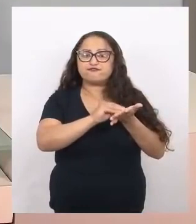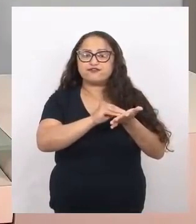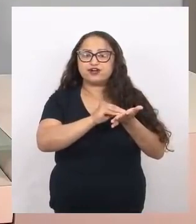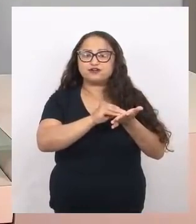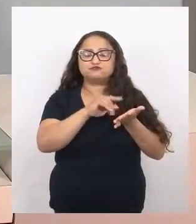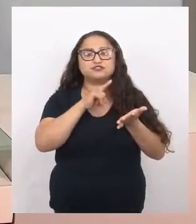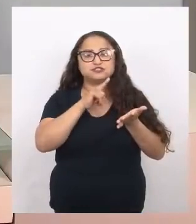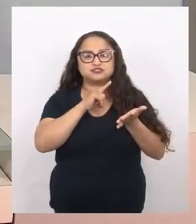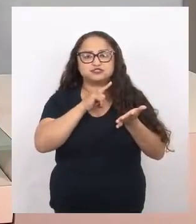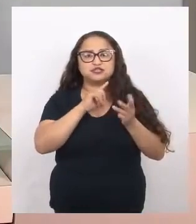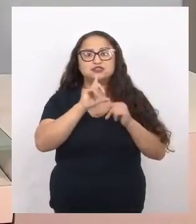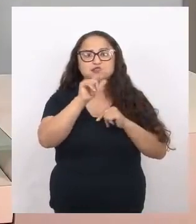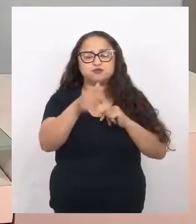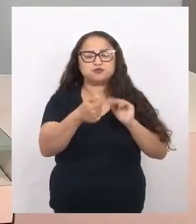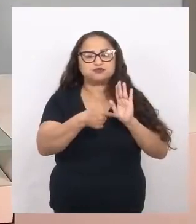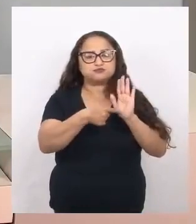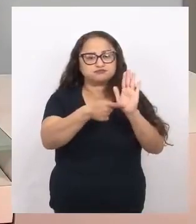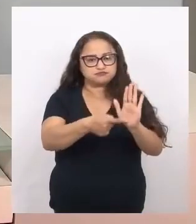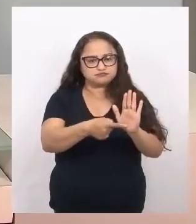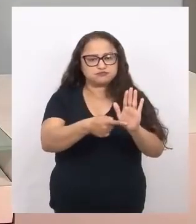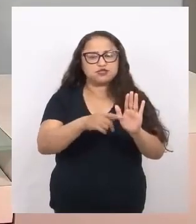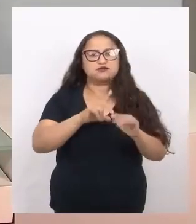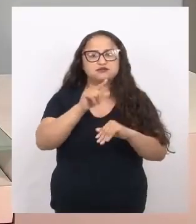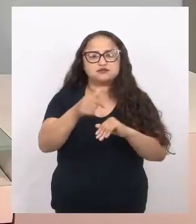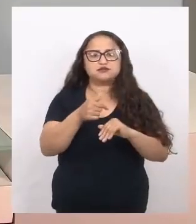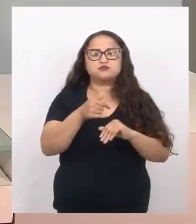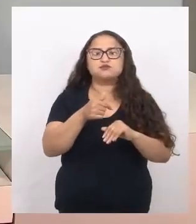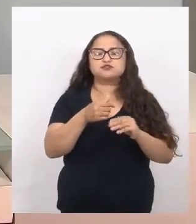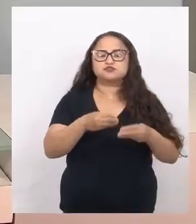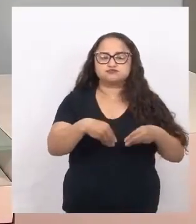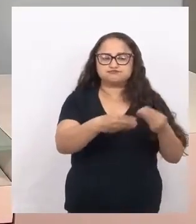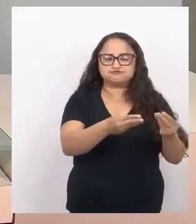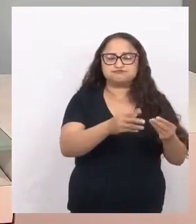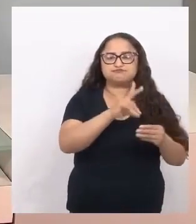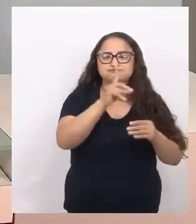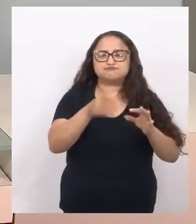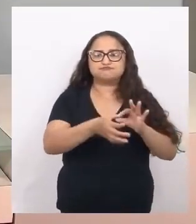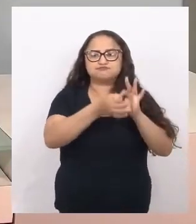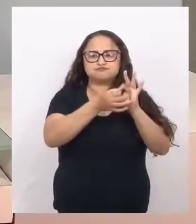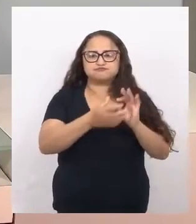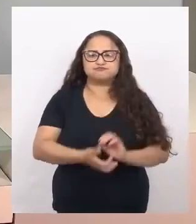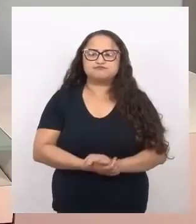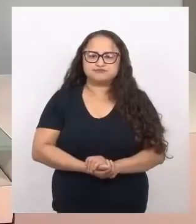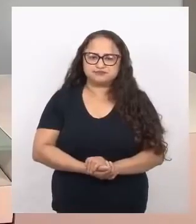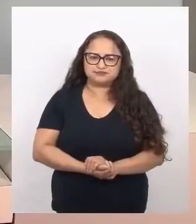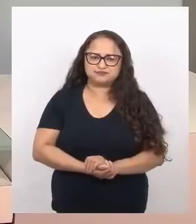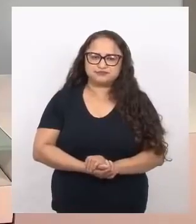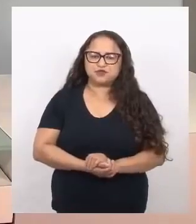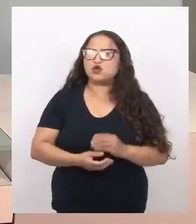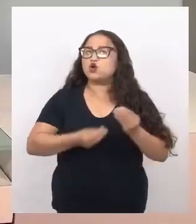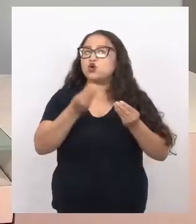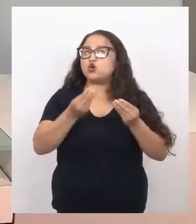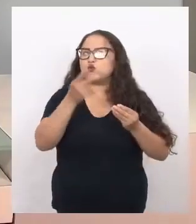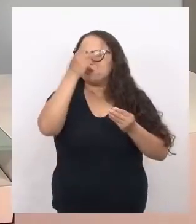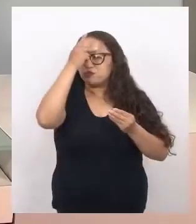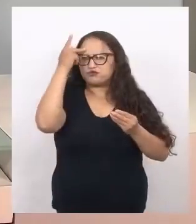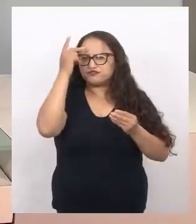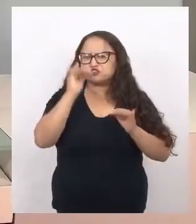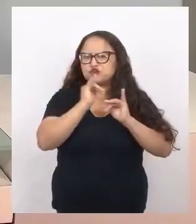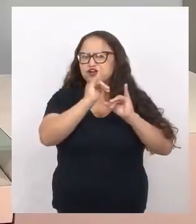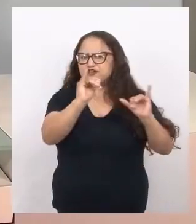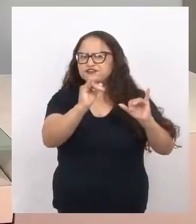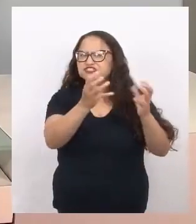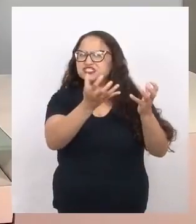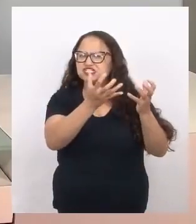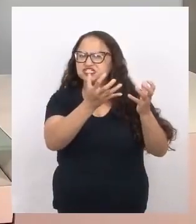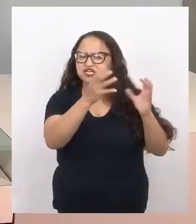de interesse, depois sobre a atribuição e depois sobre a associação. Manifestação de interesse, atribuição